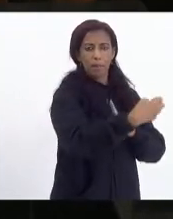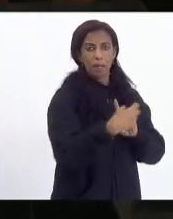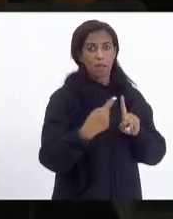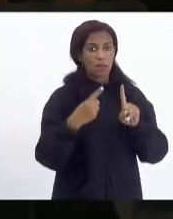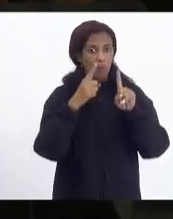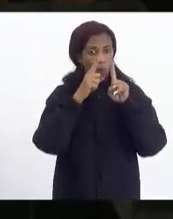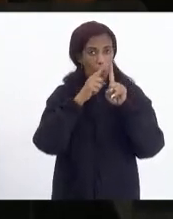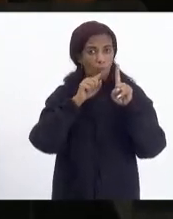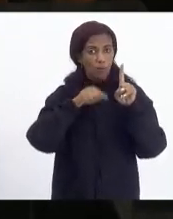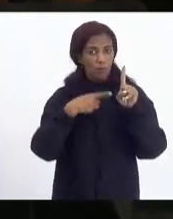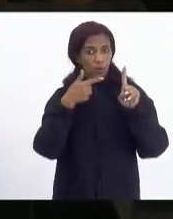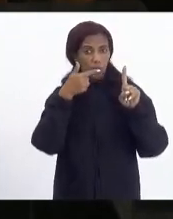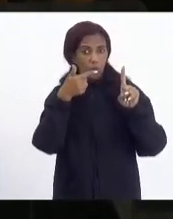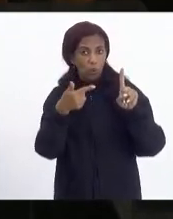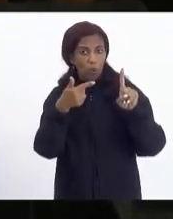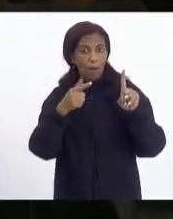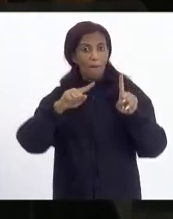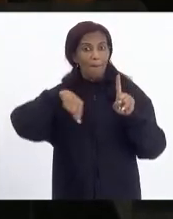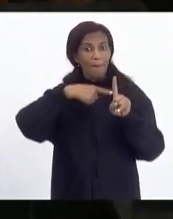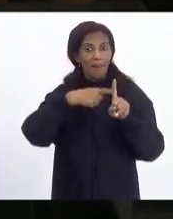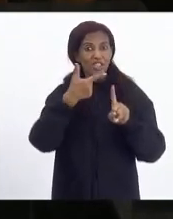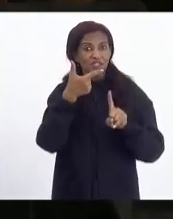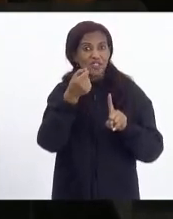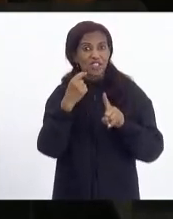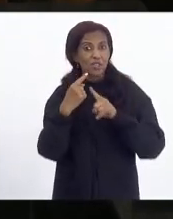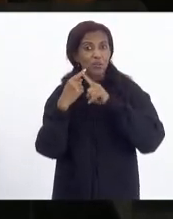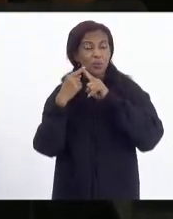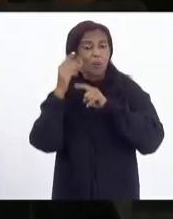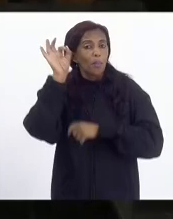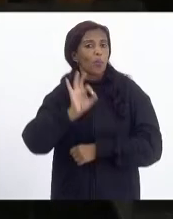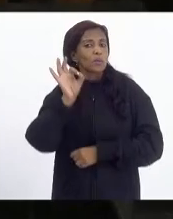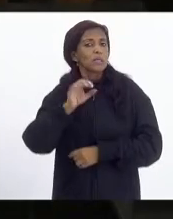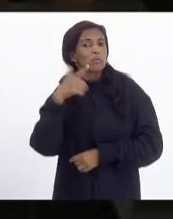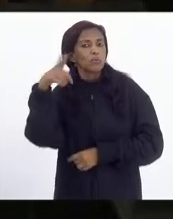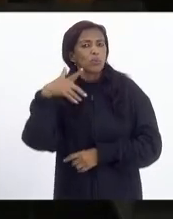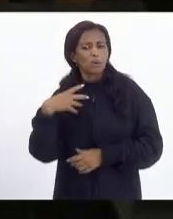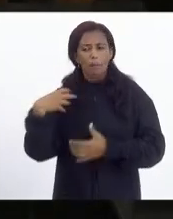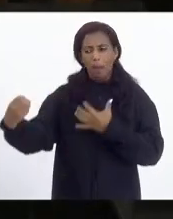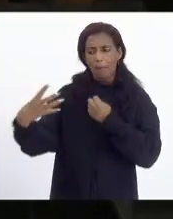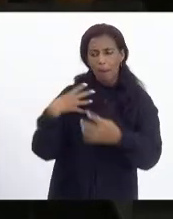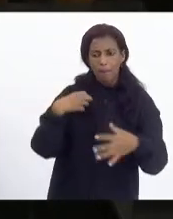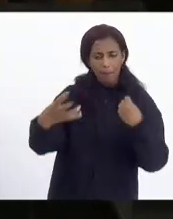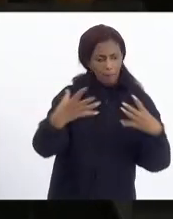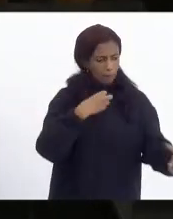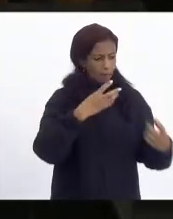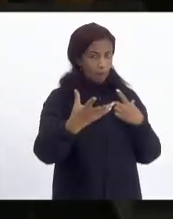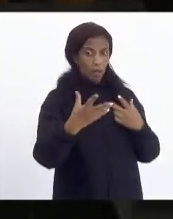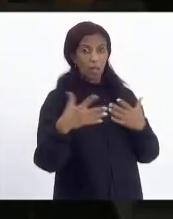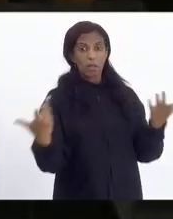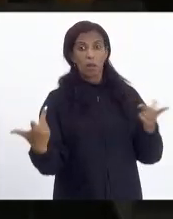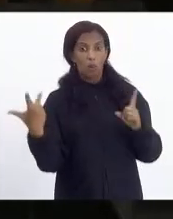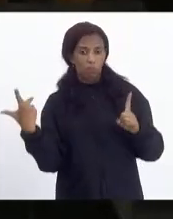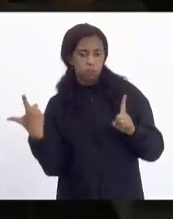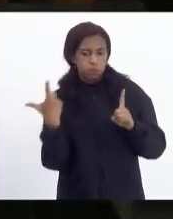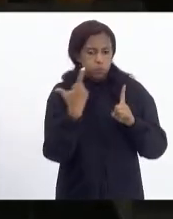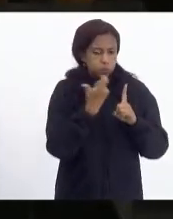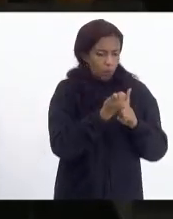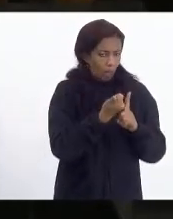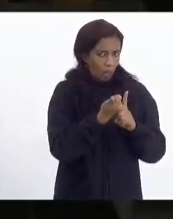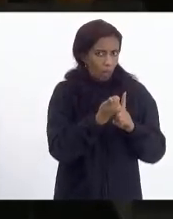vai contar mais um mas Vinte por cento de outro por aí vai então a vacina